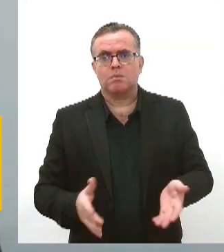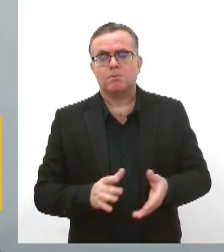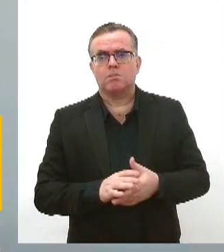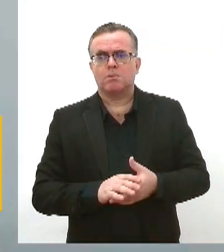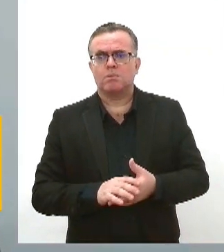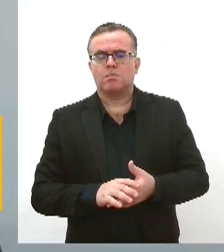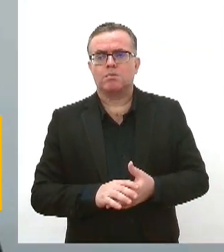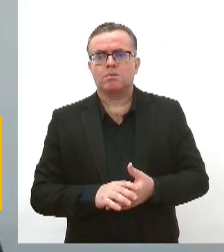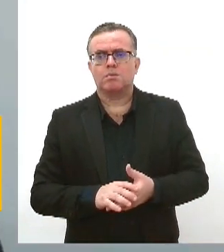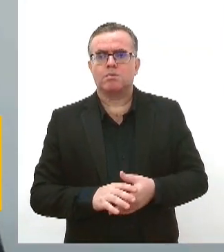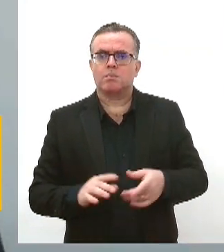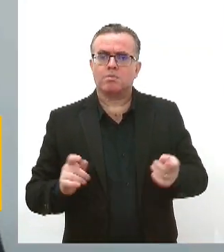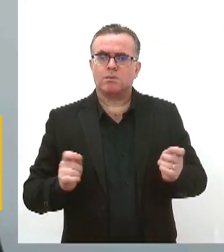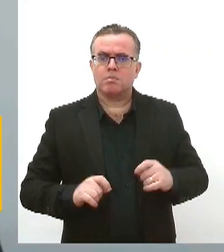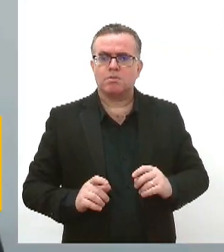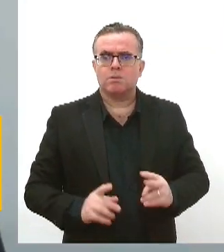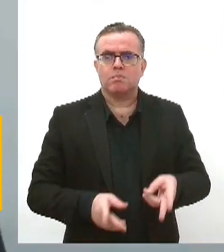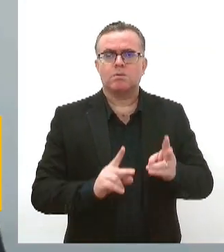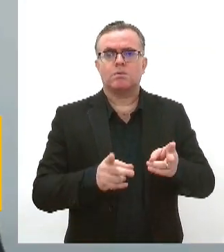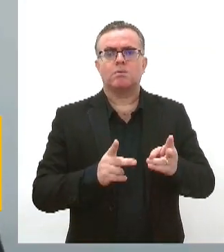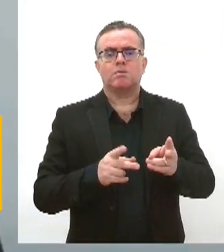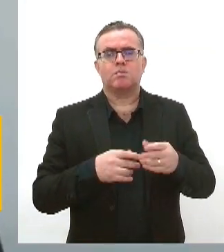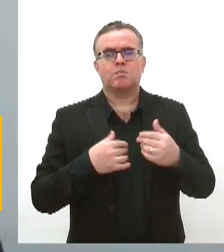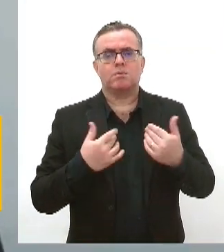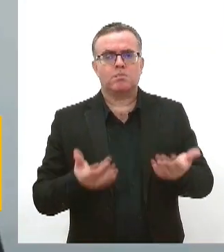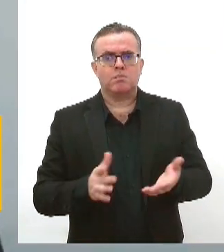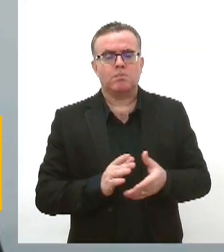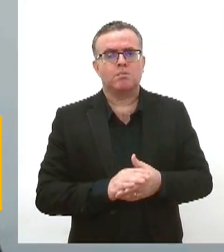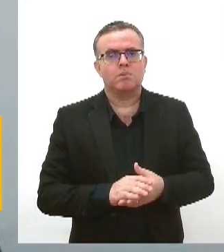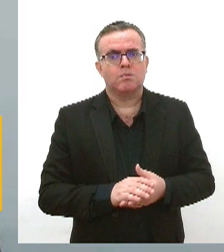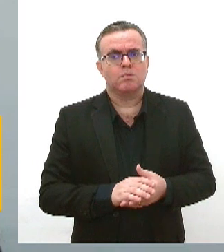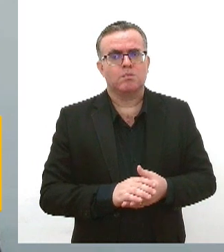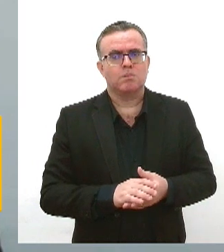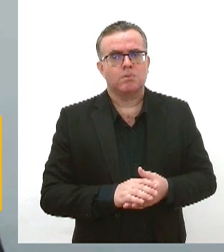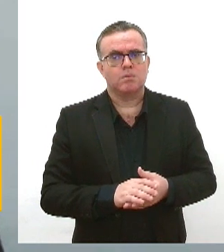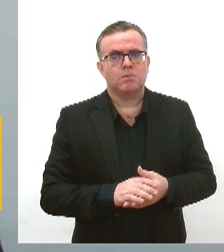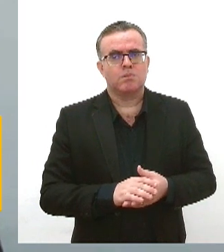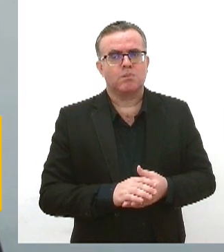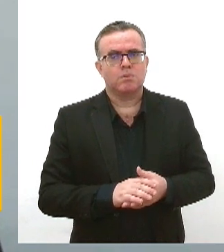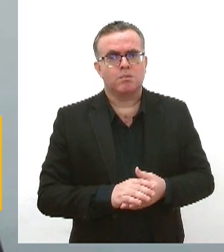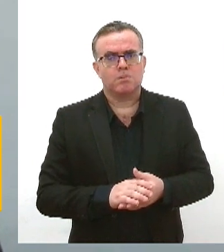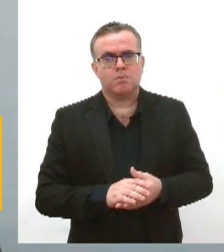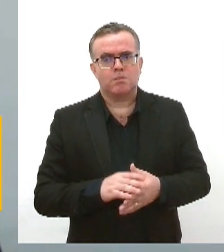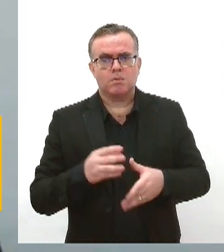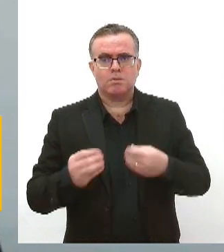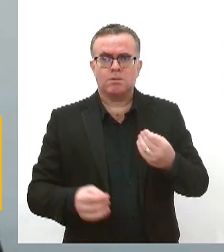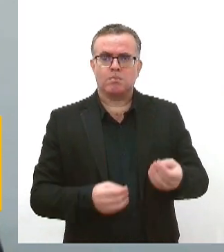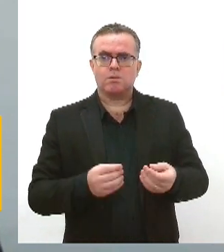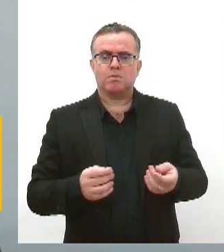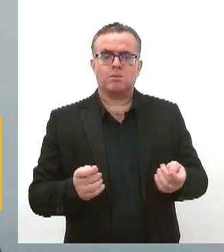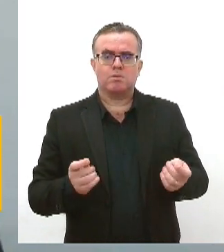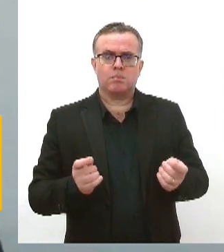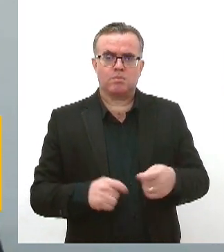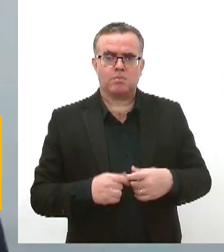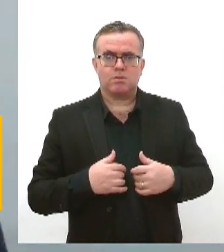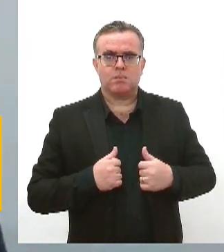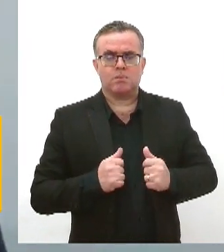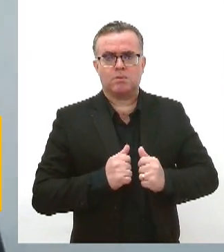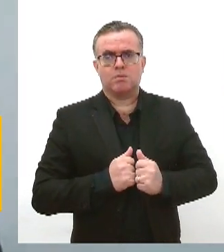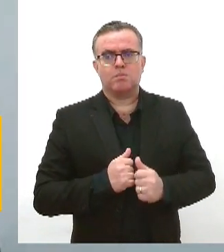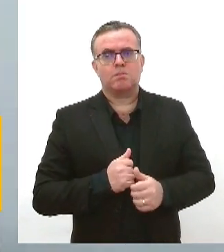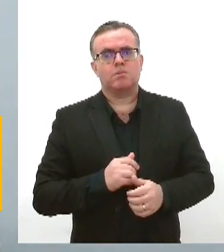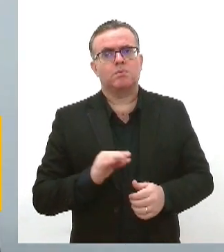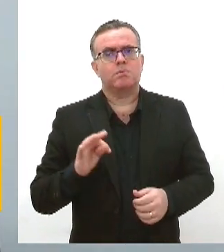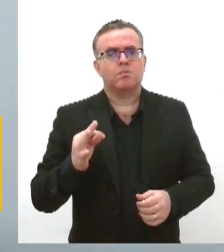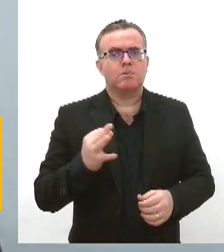nesses debates, nessas participações, têm como conhecer melhor aquilo que se pratica